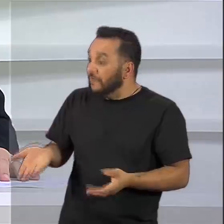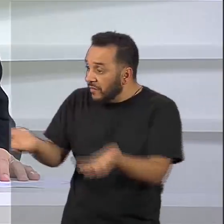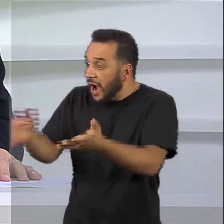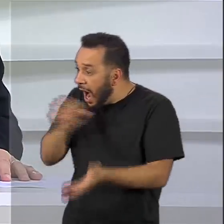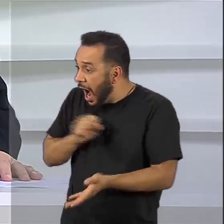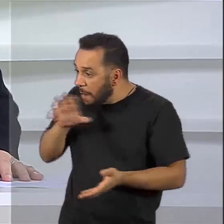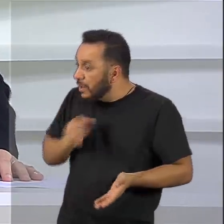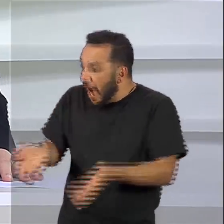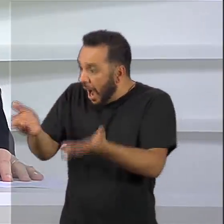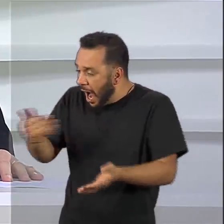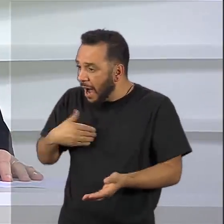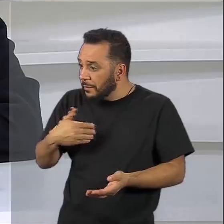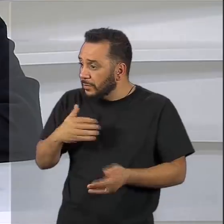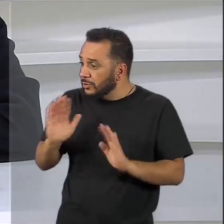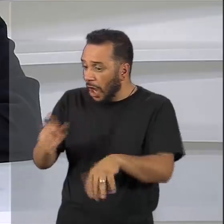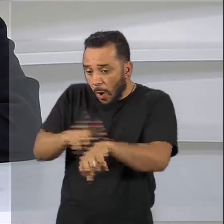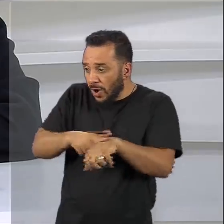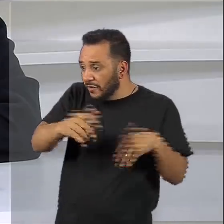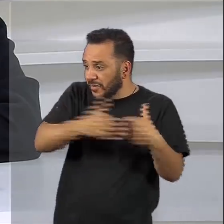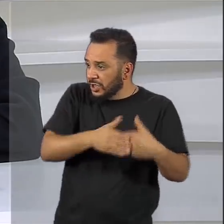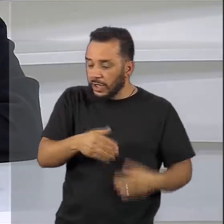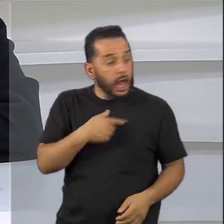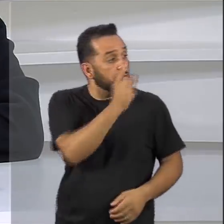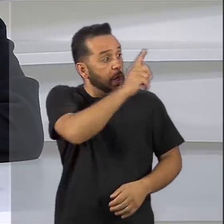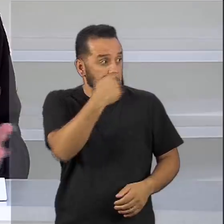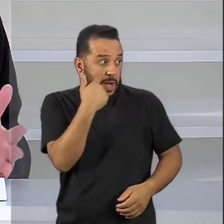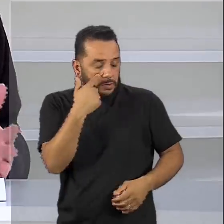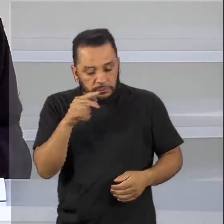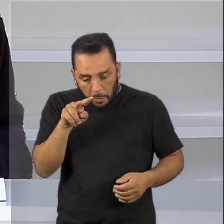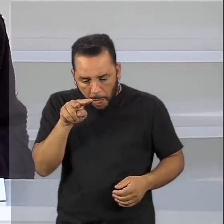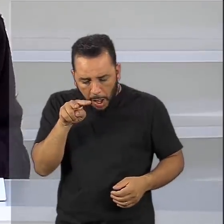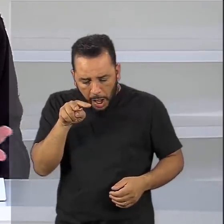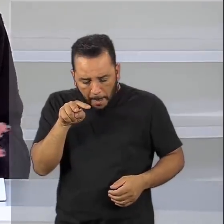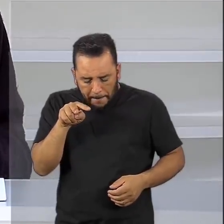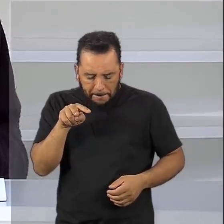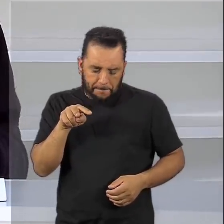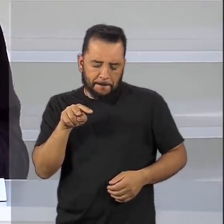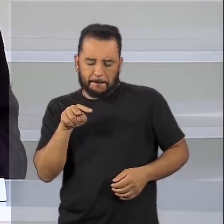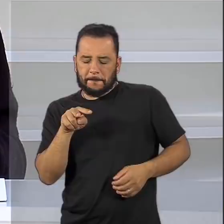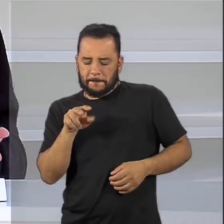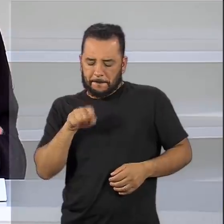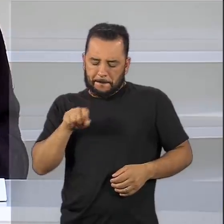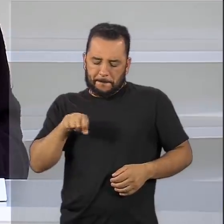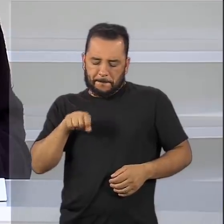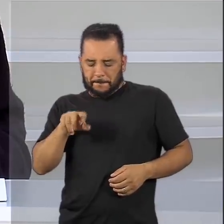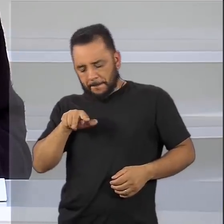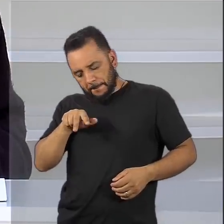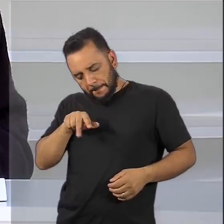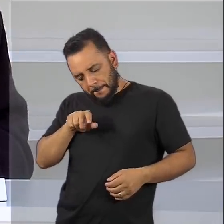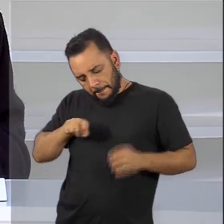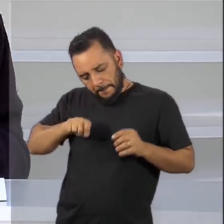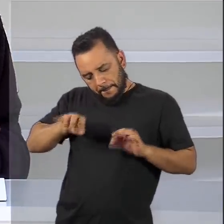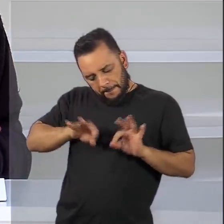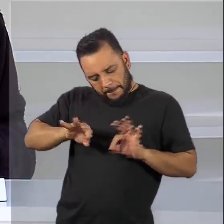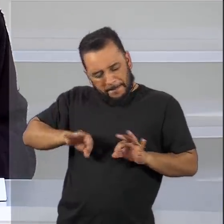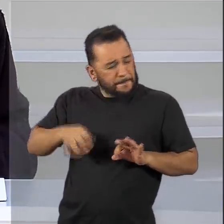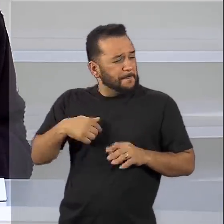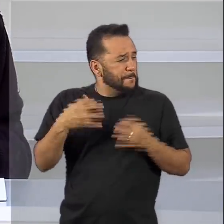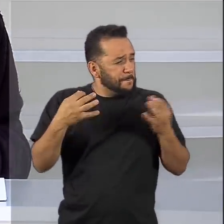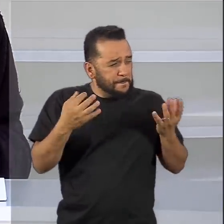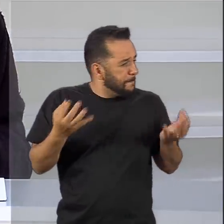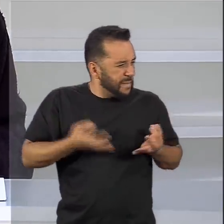horário de fechamento, ele não libera essa matéria, como é que vai fazer e tal. E ele sempre ganhava a discussão porque ele tinha razão. Ele é um perfeccionista,